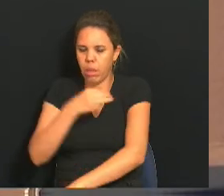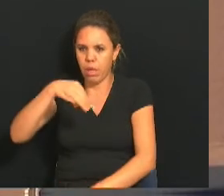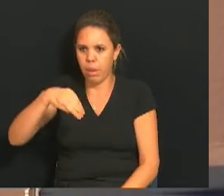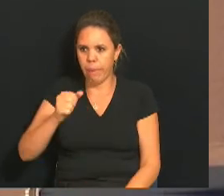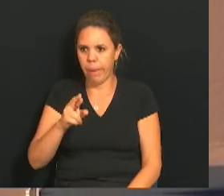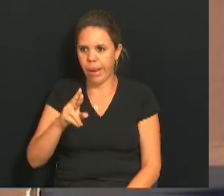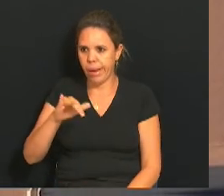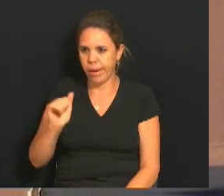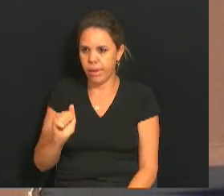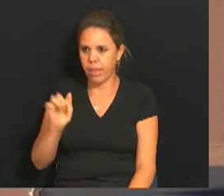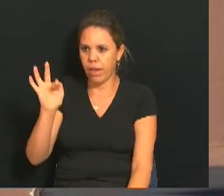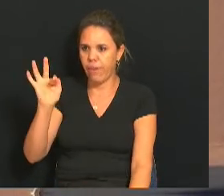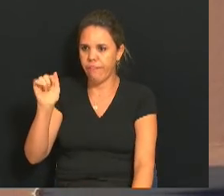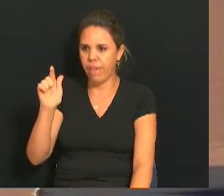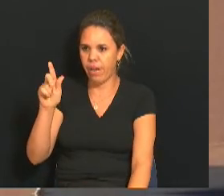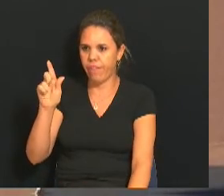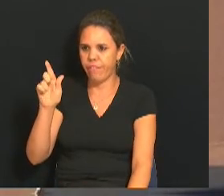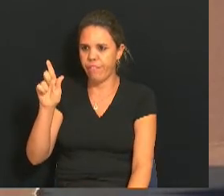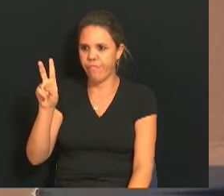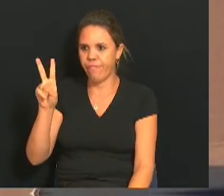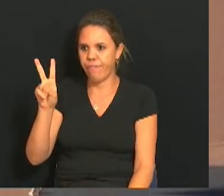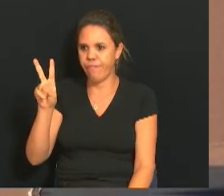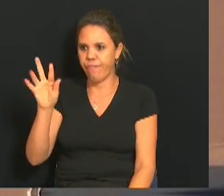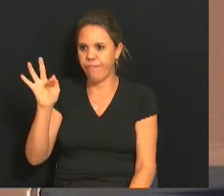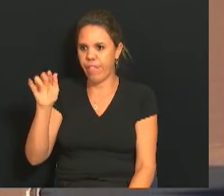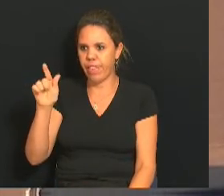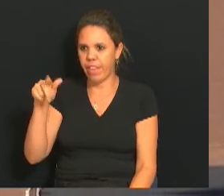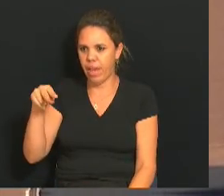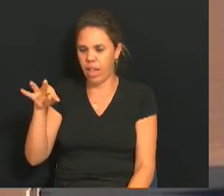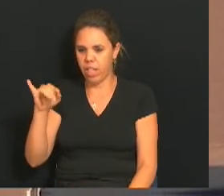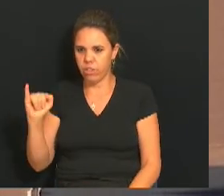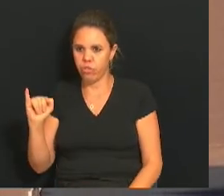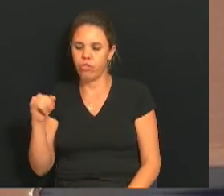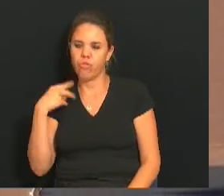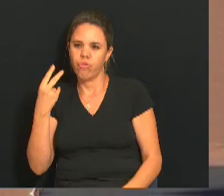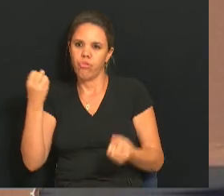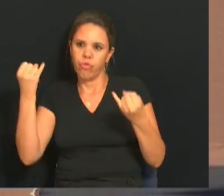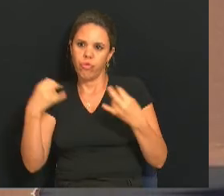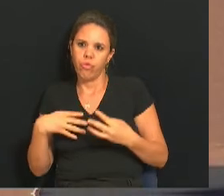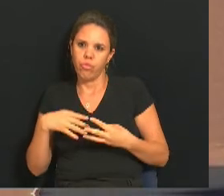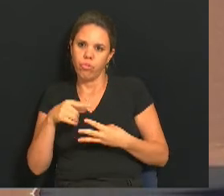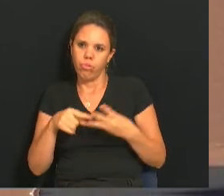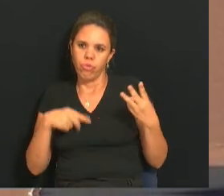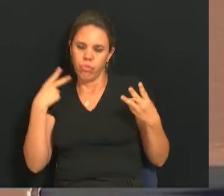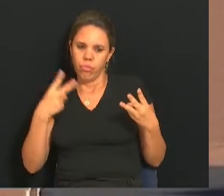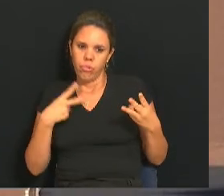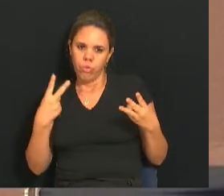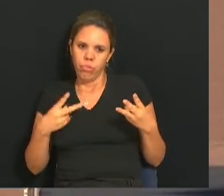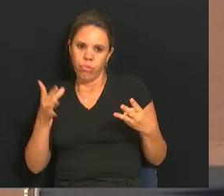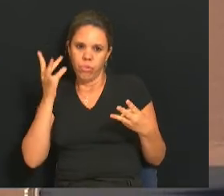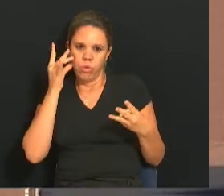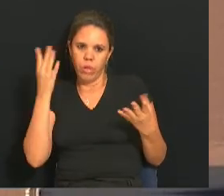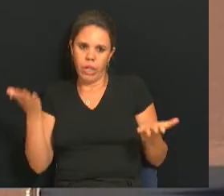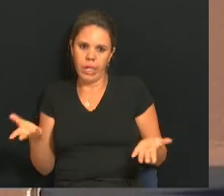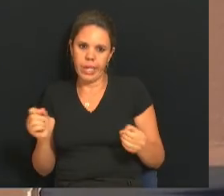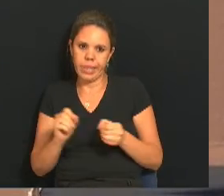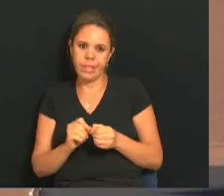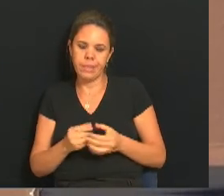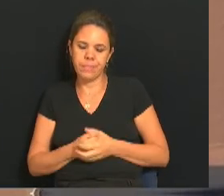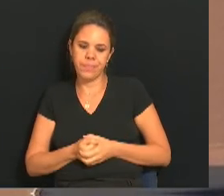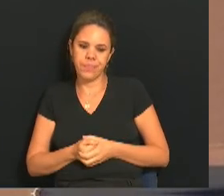Favaro. O relatório ele fala um pouco da visita, né? Os três vereadores que estão aqui presentes fizeram essa